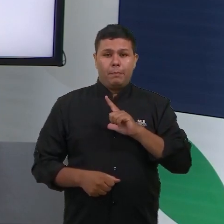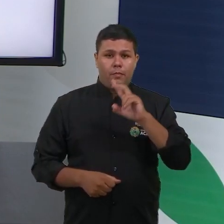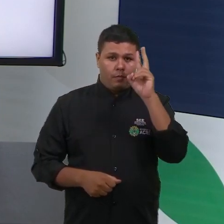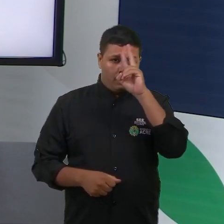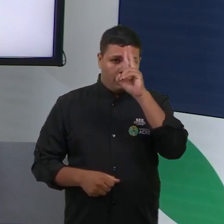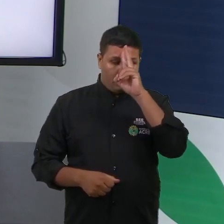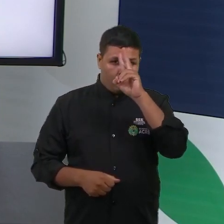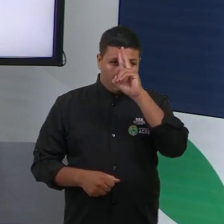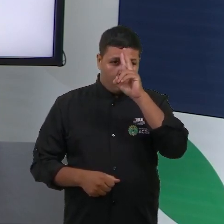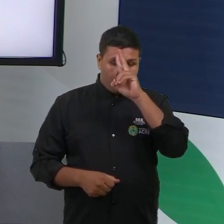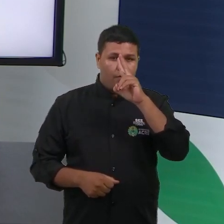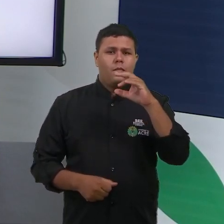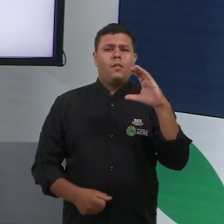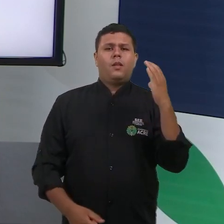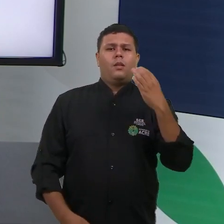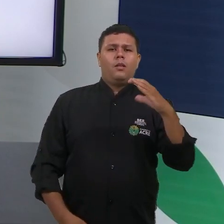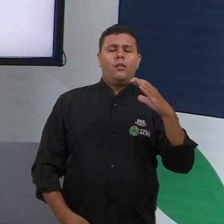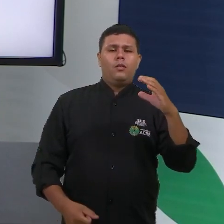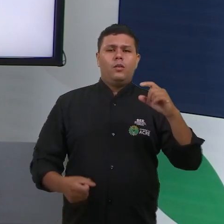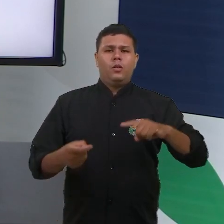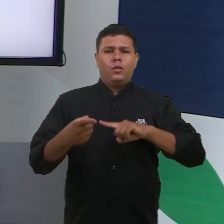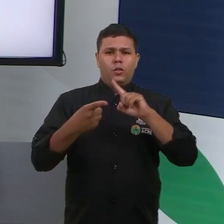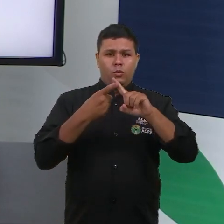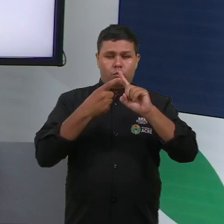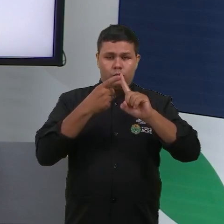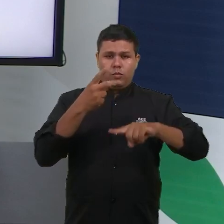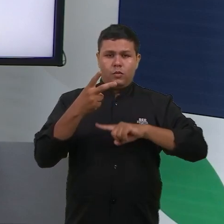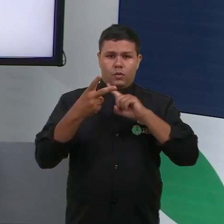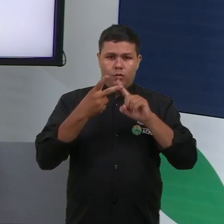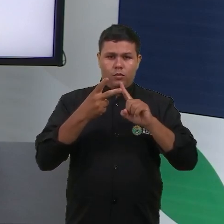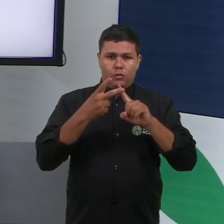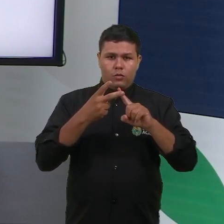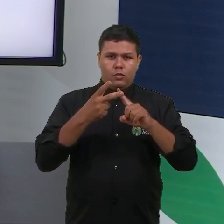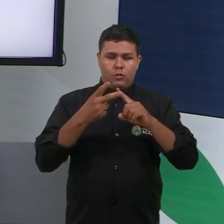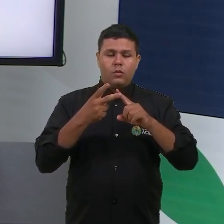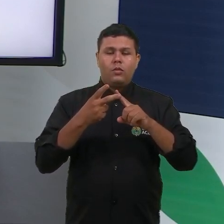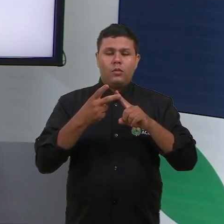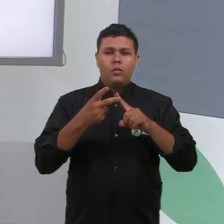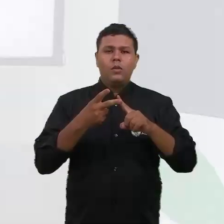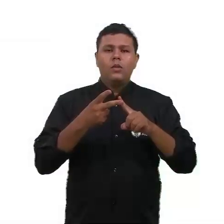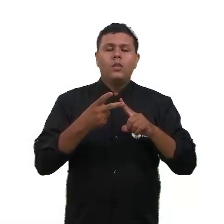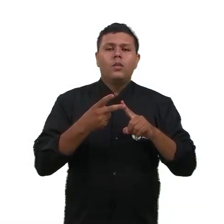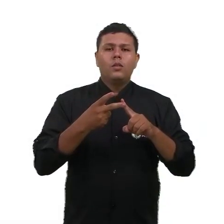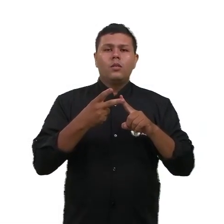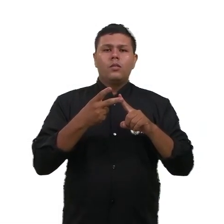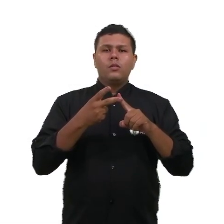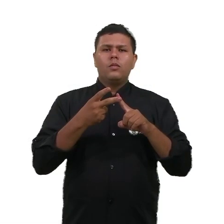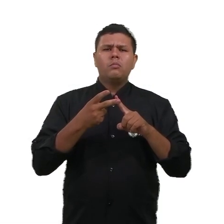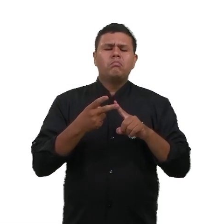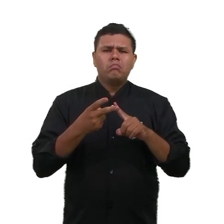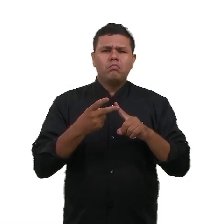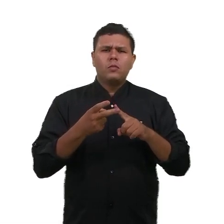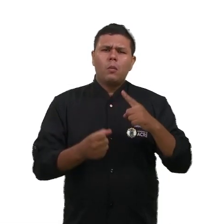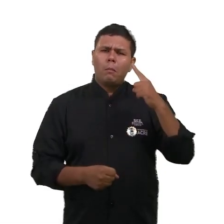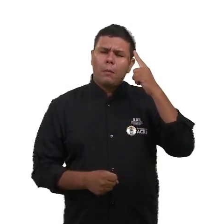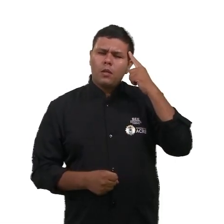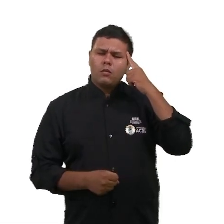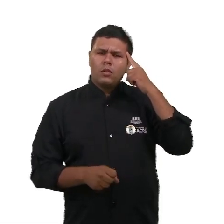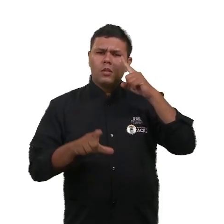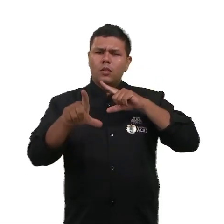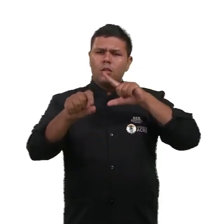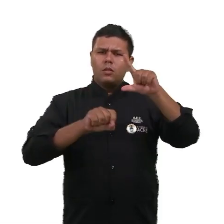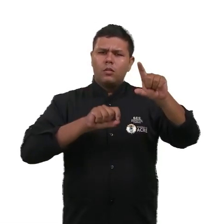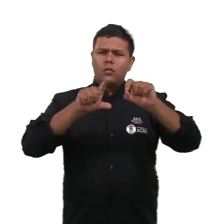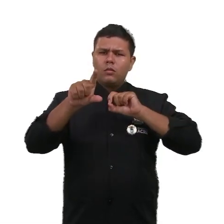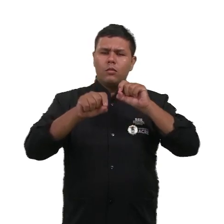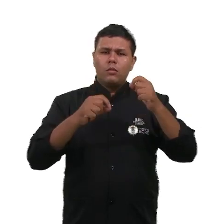que esses dois naturalistas chegaram independentemente à concepção de seleção natural. Suas